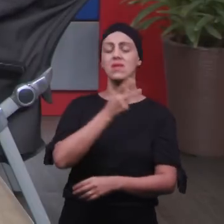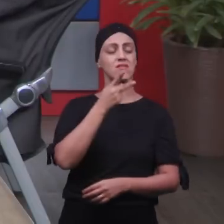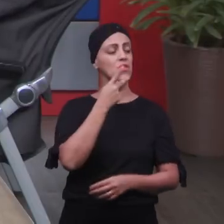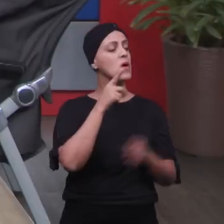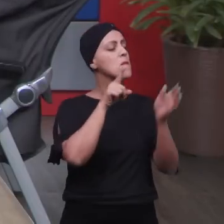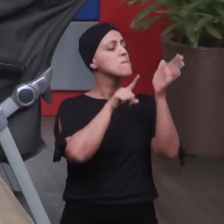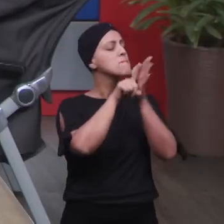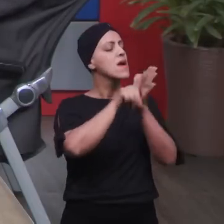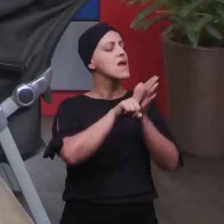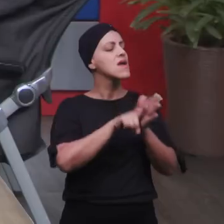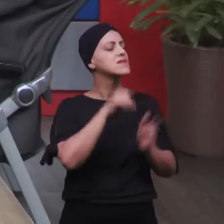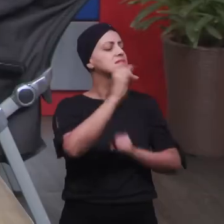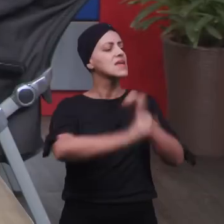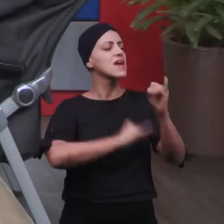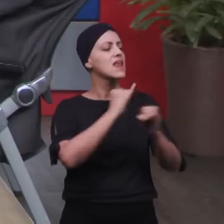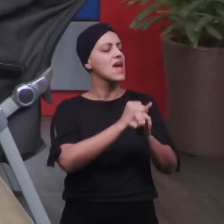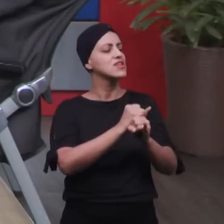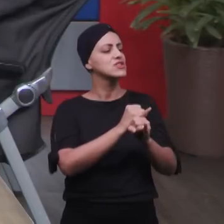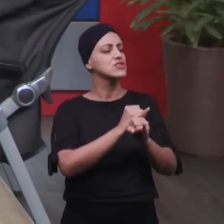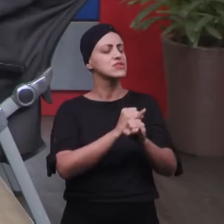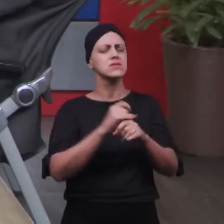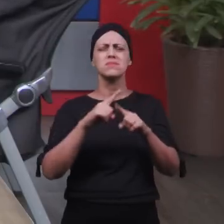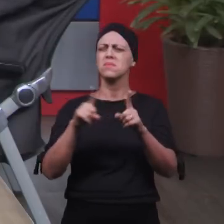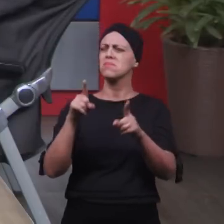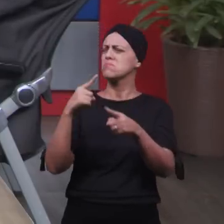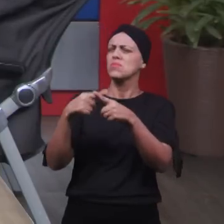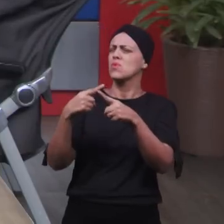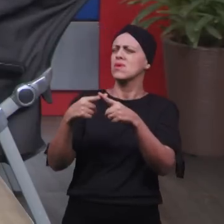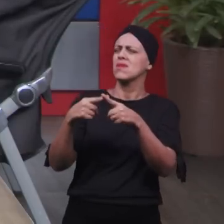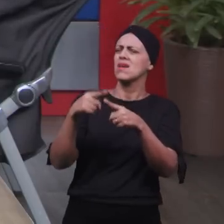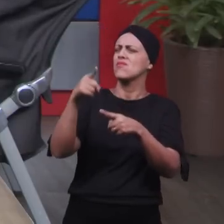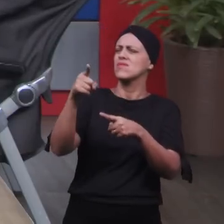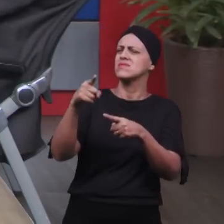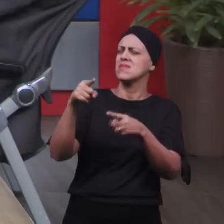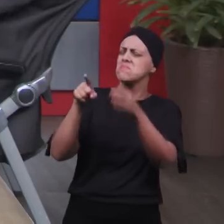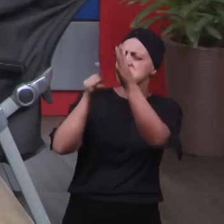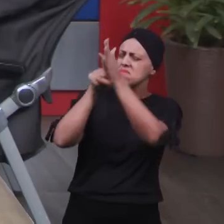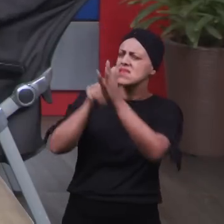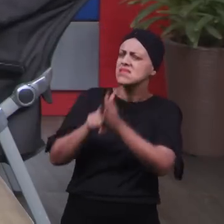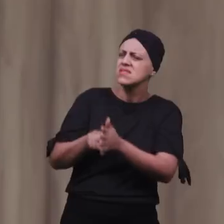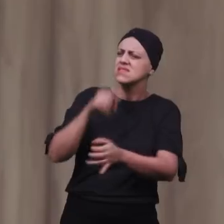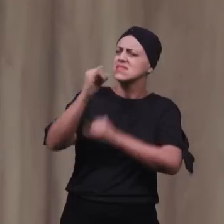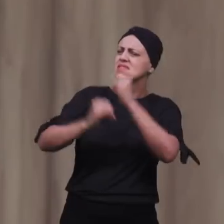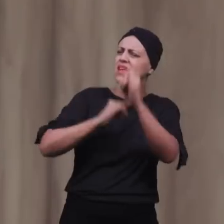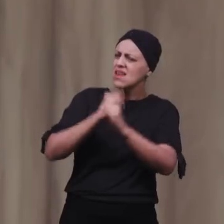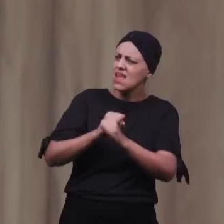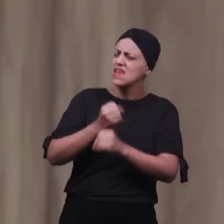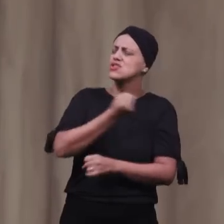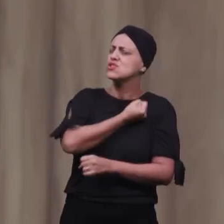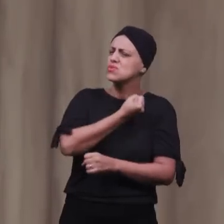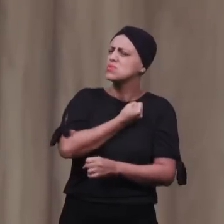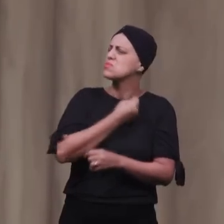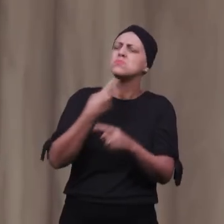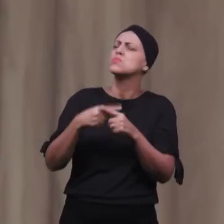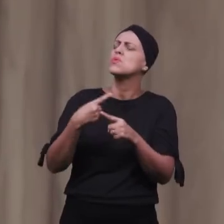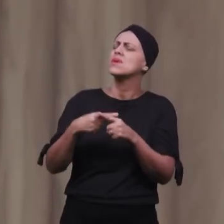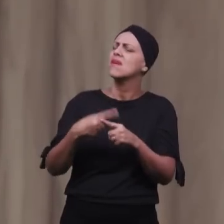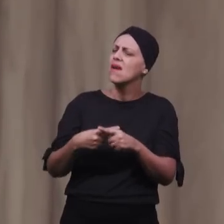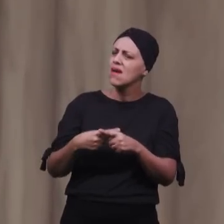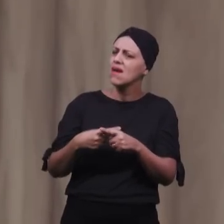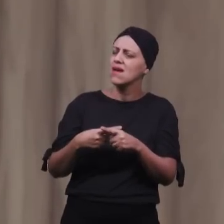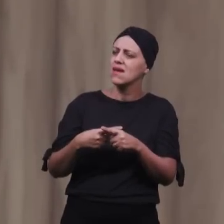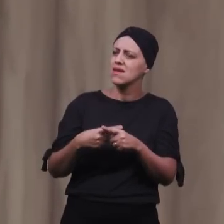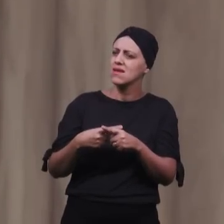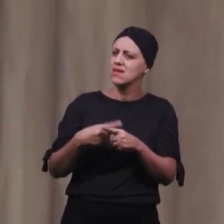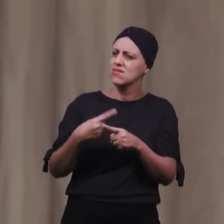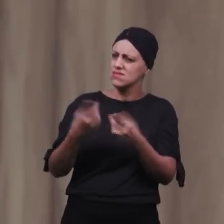na internet. Eu disse, mas por que você foi pesquisar na internet para que um